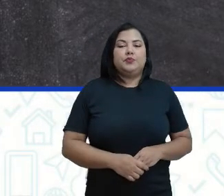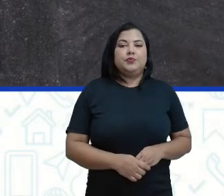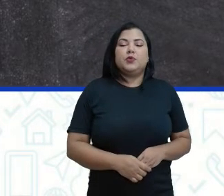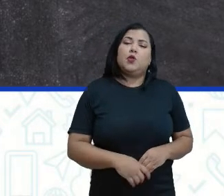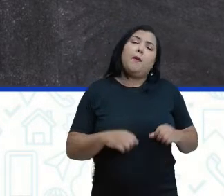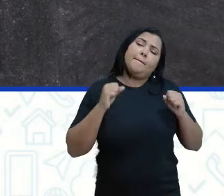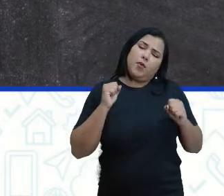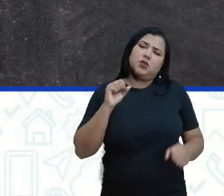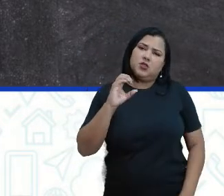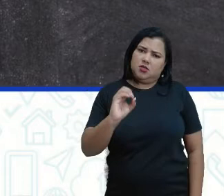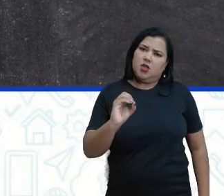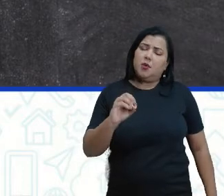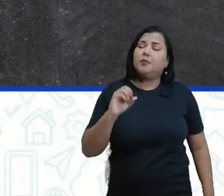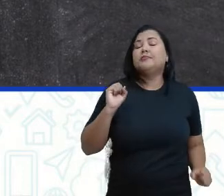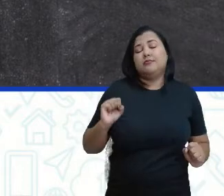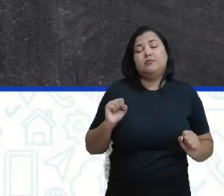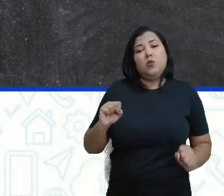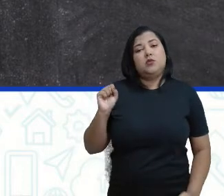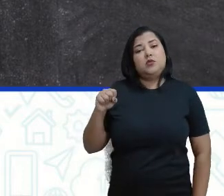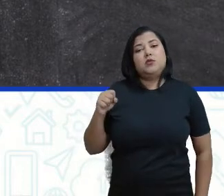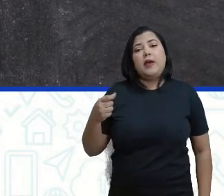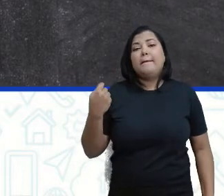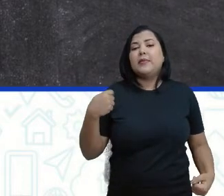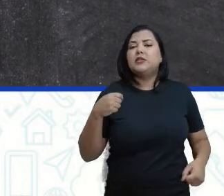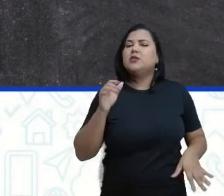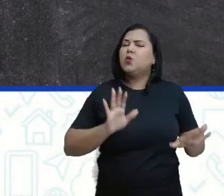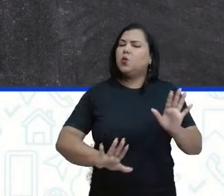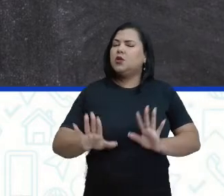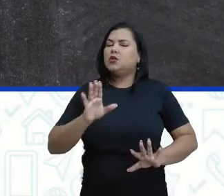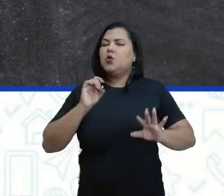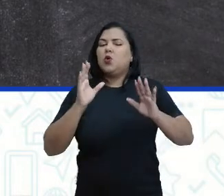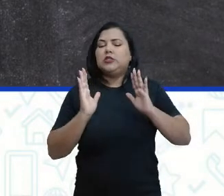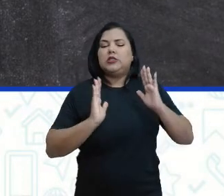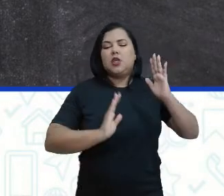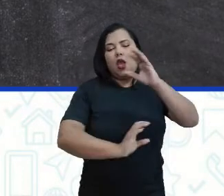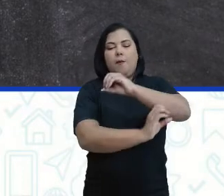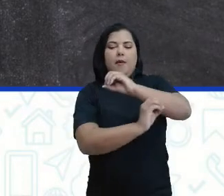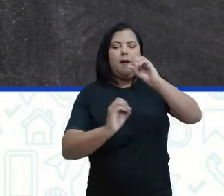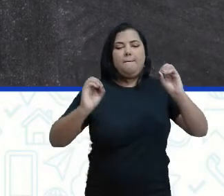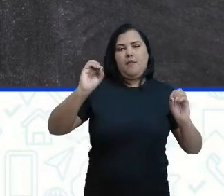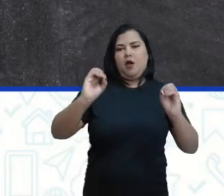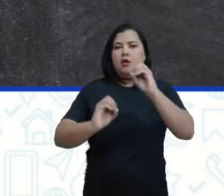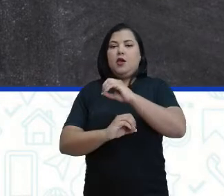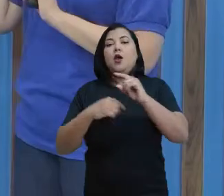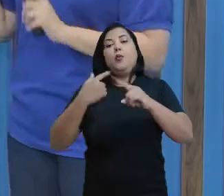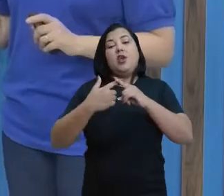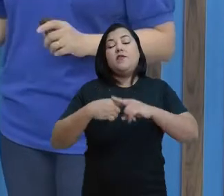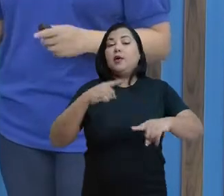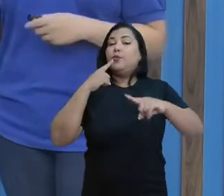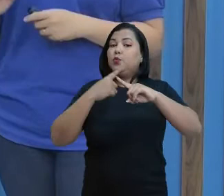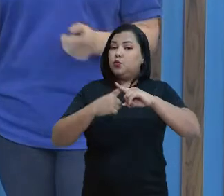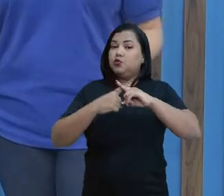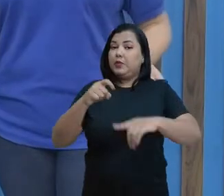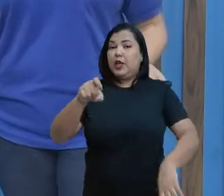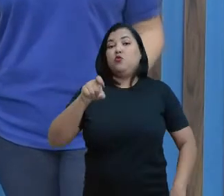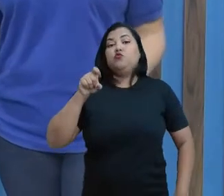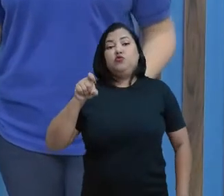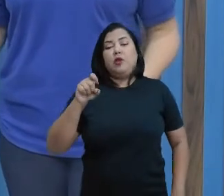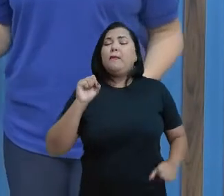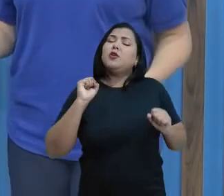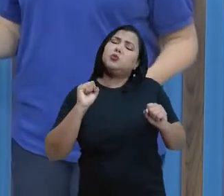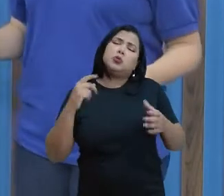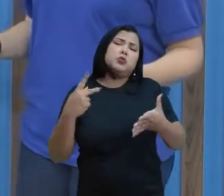ser zero? A gente falou que pode, né? Tenha cuidado somente com a posição que ele vai ocupar ali, porque ele vai multiplicar o x, mas